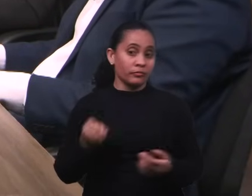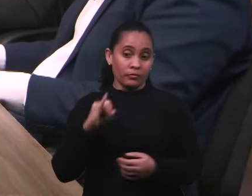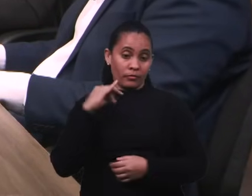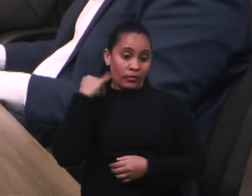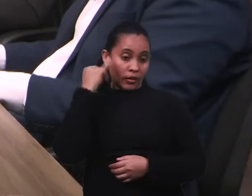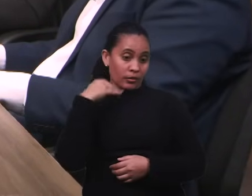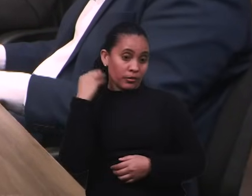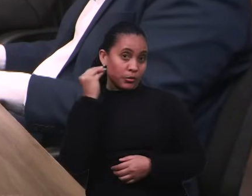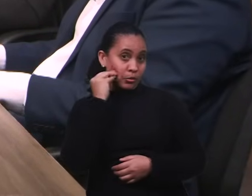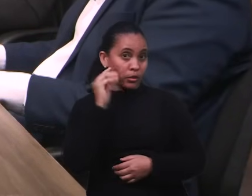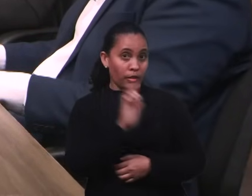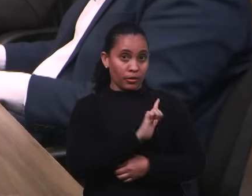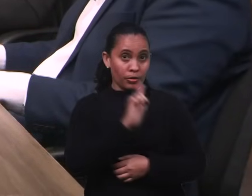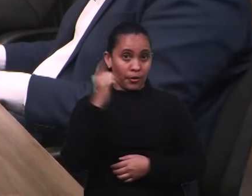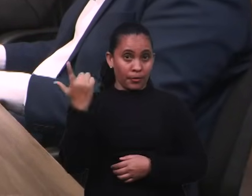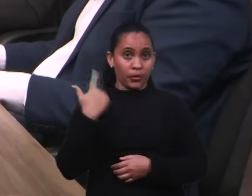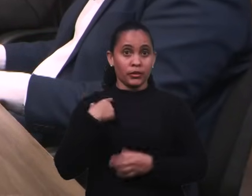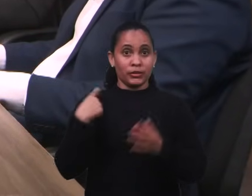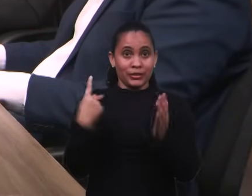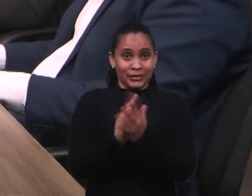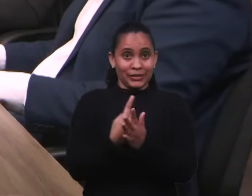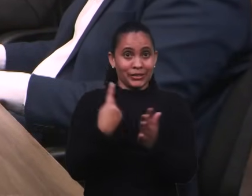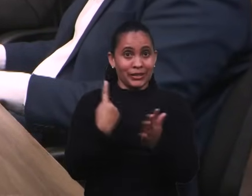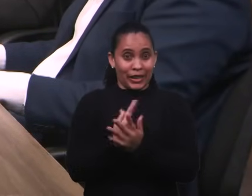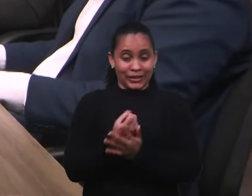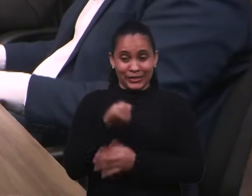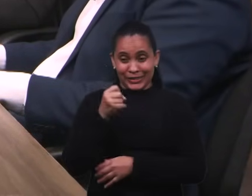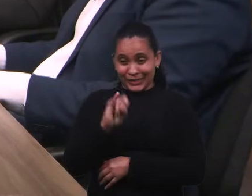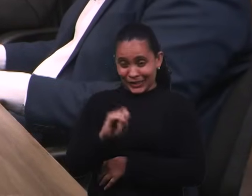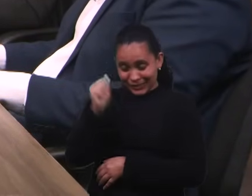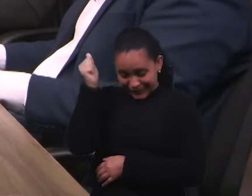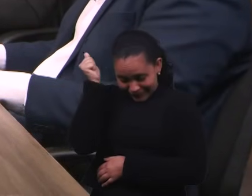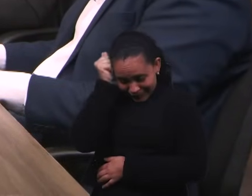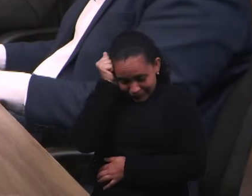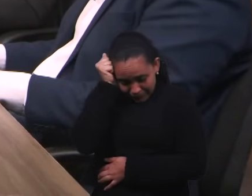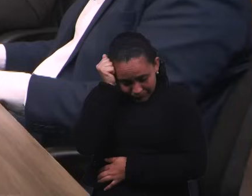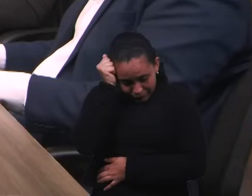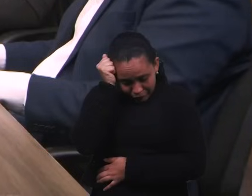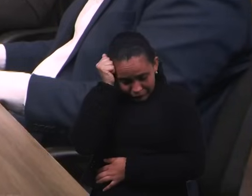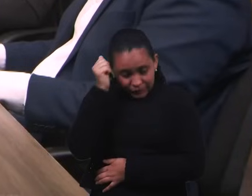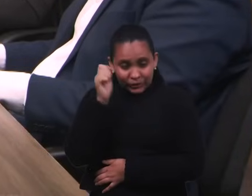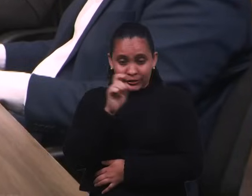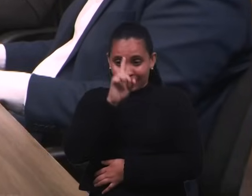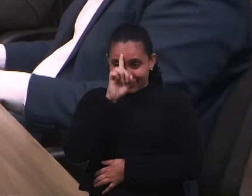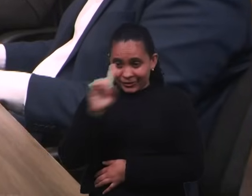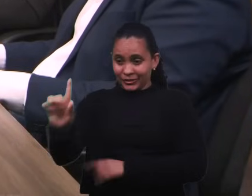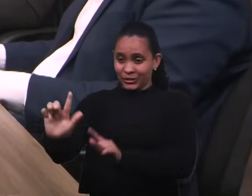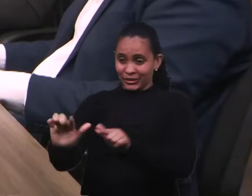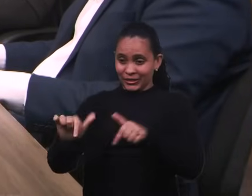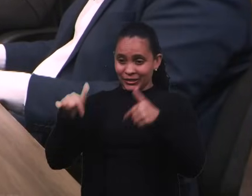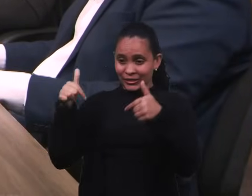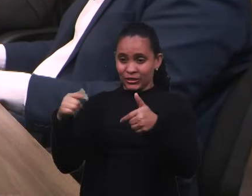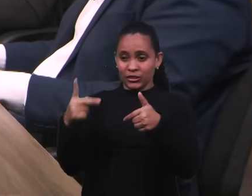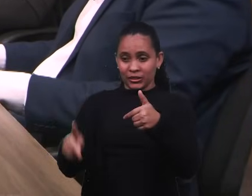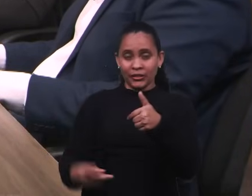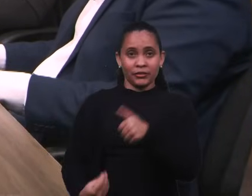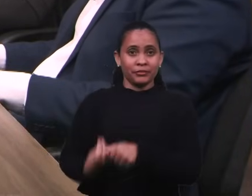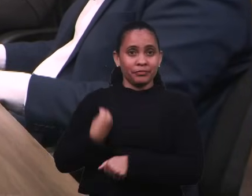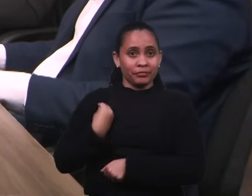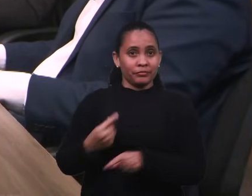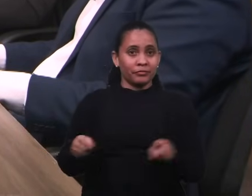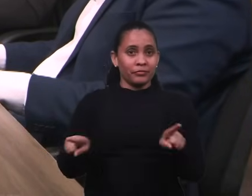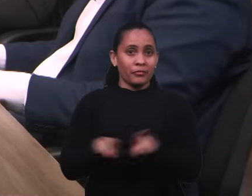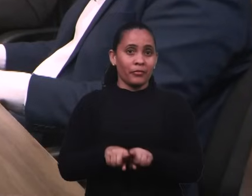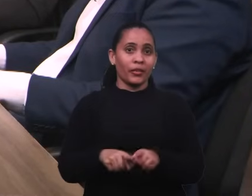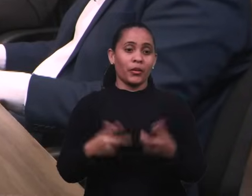Judas, mesmo depois do erro, tivesse se arrependido, Deus iria agir na vida dele. Como na própria a